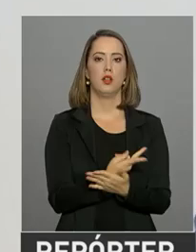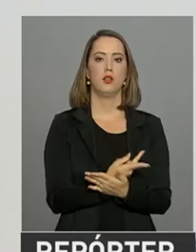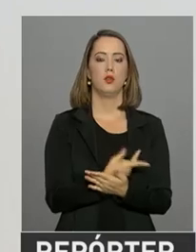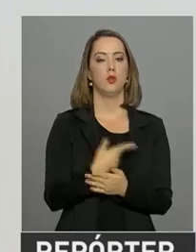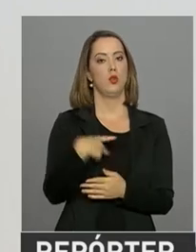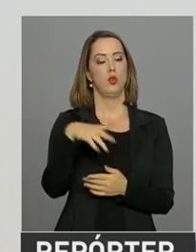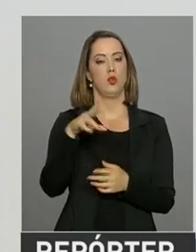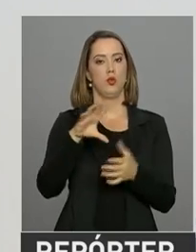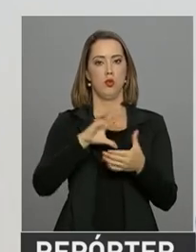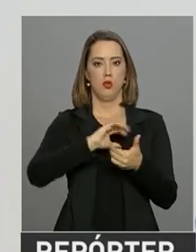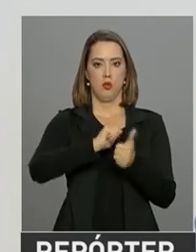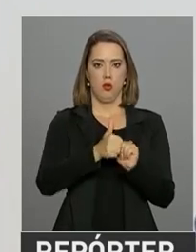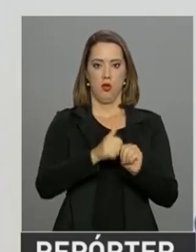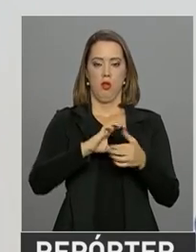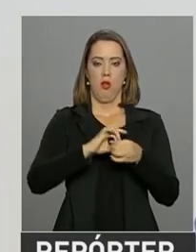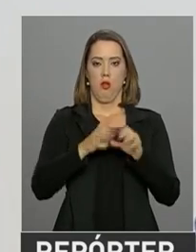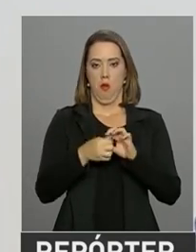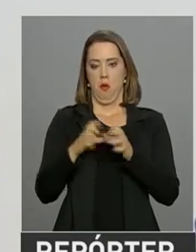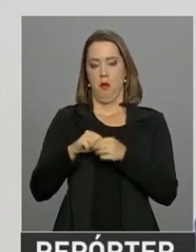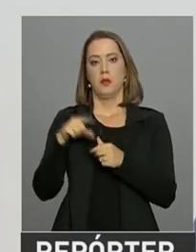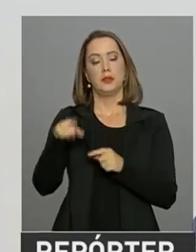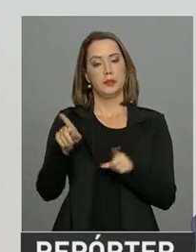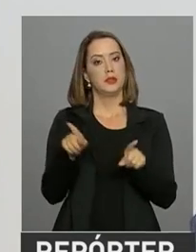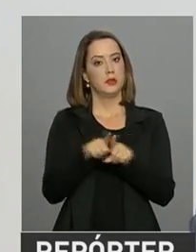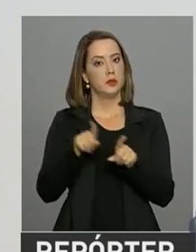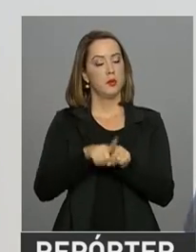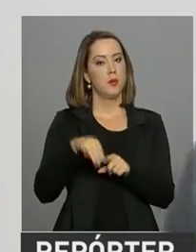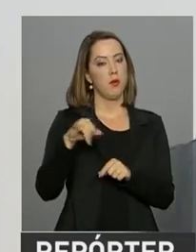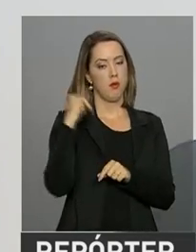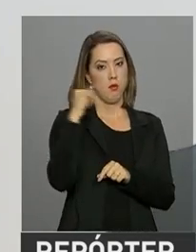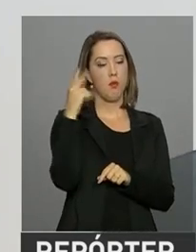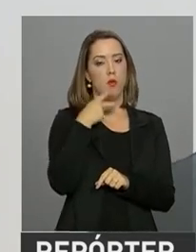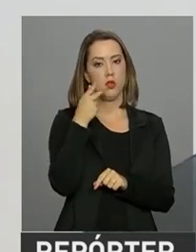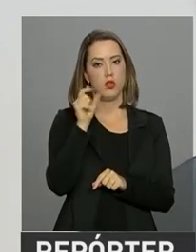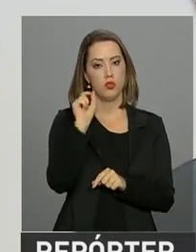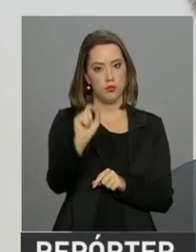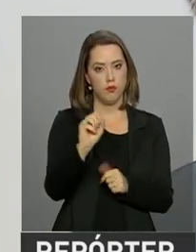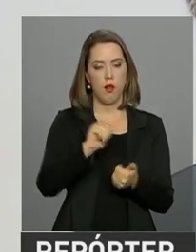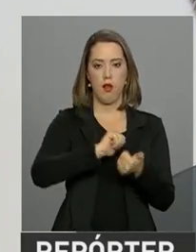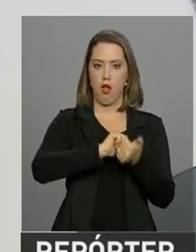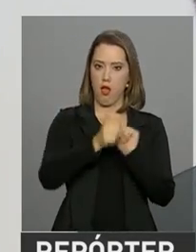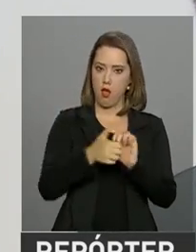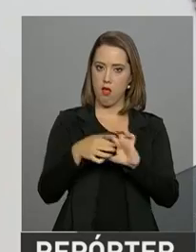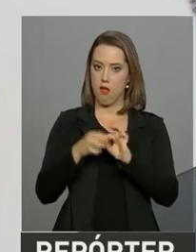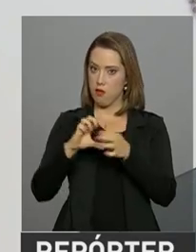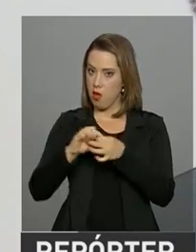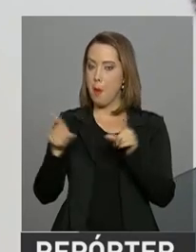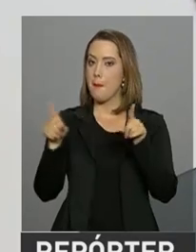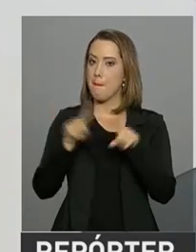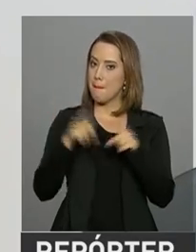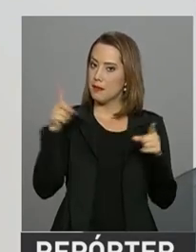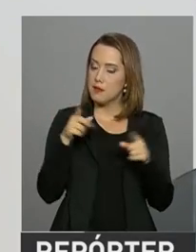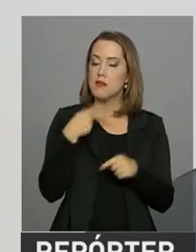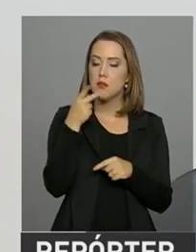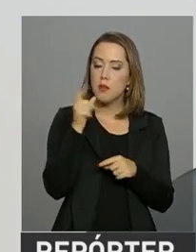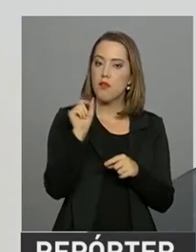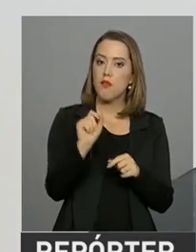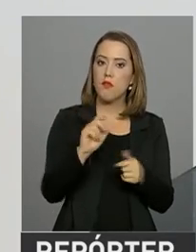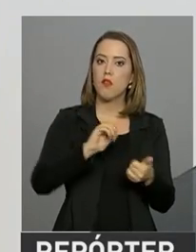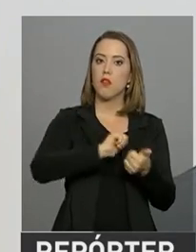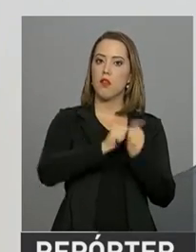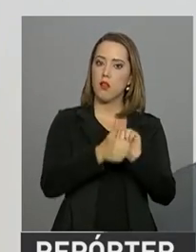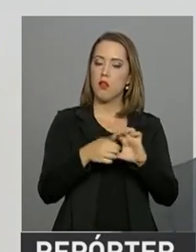dará as Olimpíadas eh no Brasil aliás é interessante a gente sempre fala dos Jogos Olímpicos né E se esquece um pouco dos